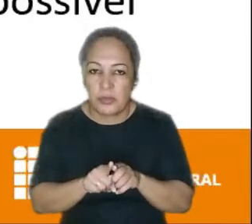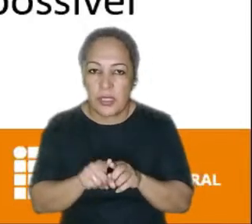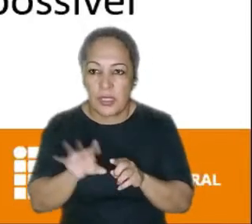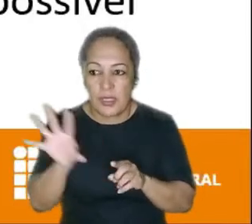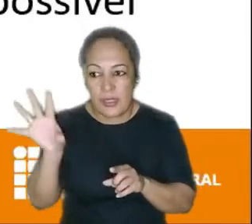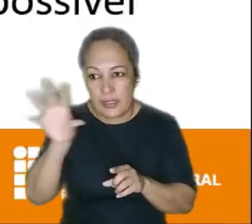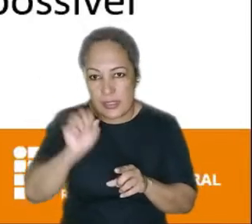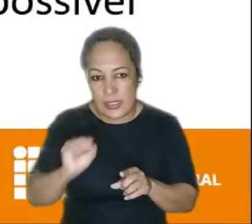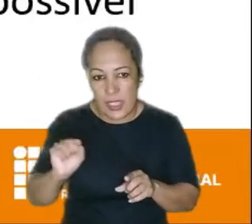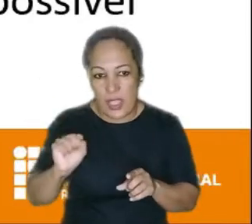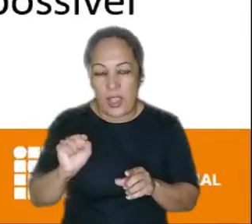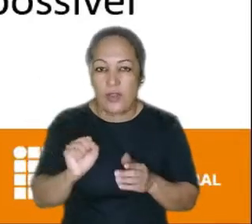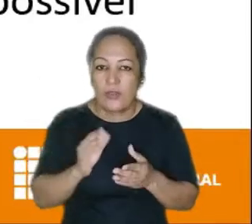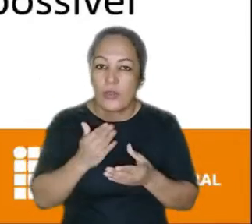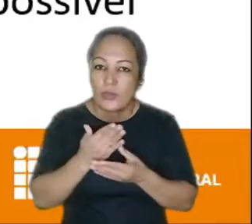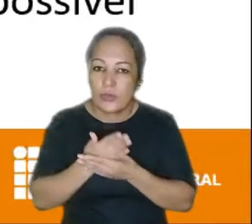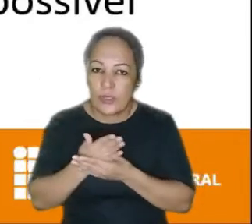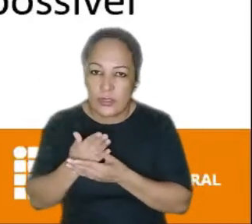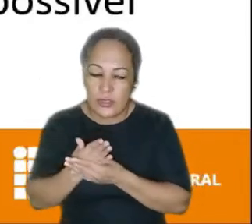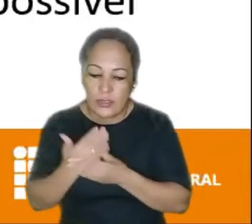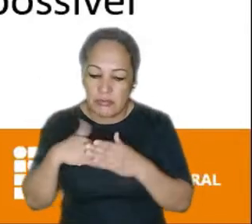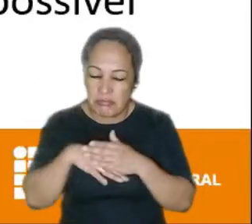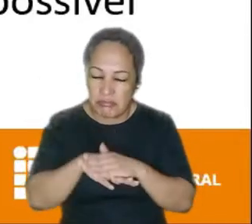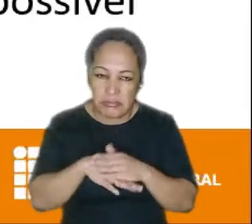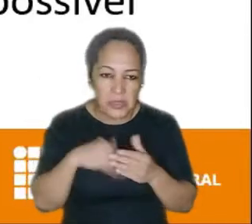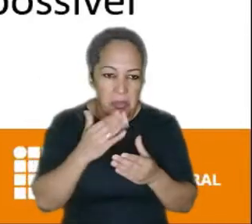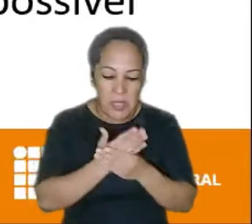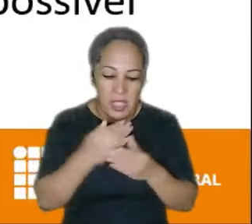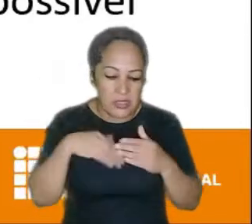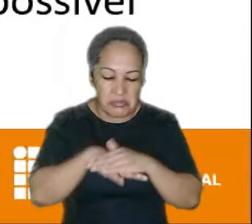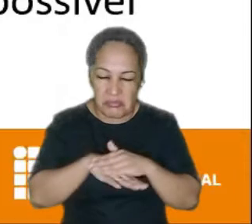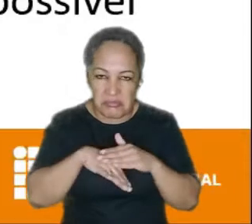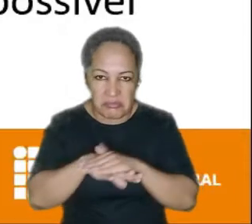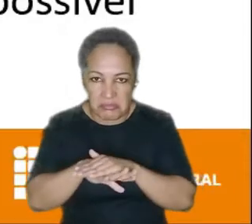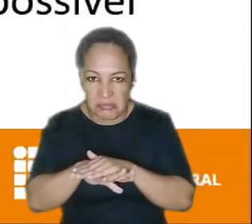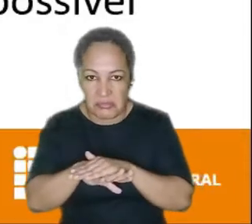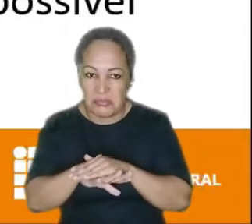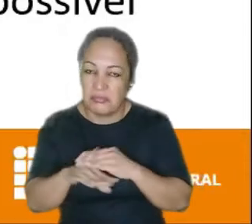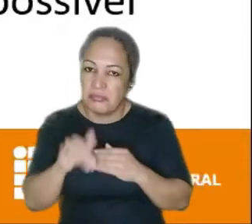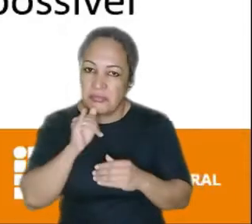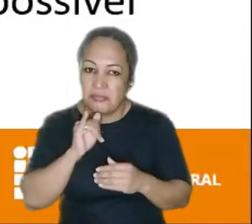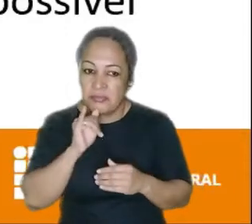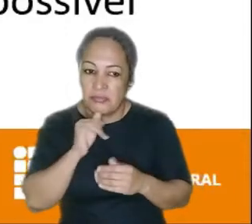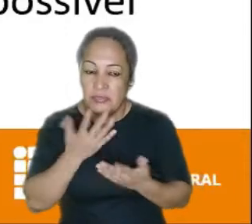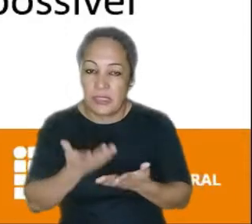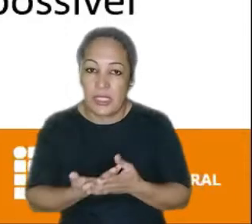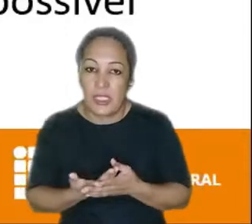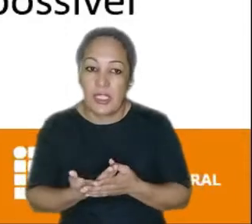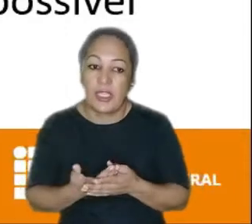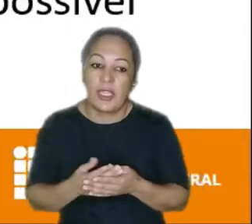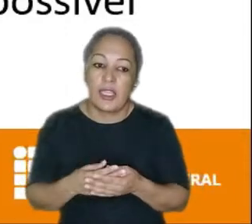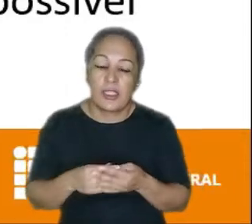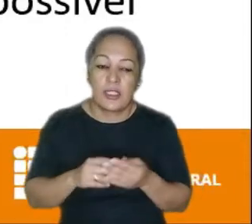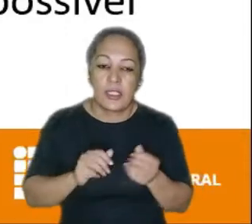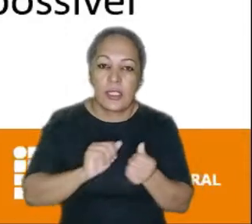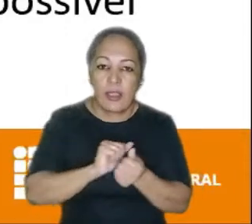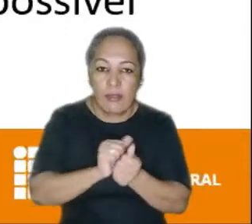em um outro local, em um outro servidor, por exemplo, e é ele que faz a recuperação desses dados também. Então,